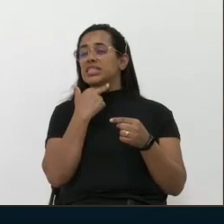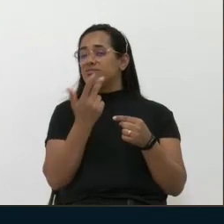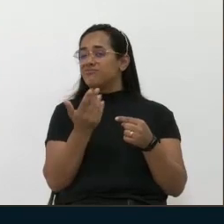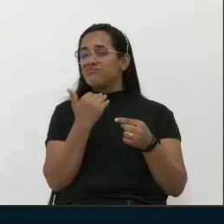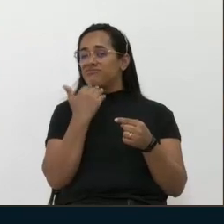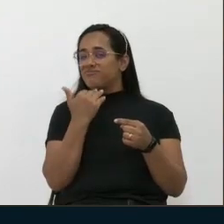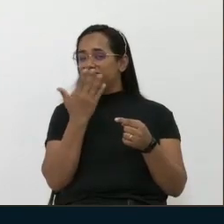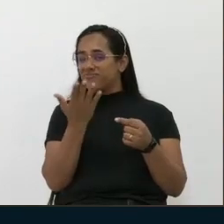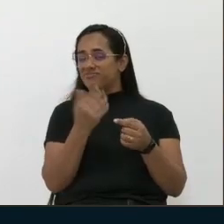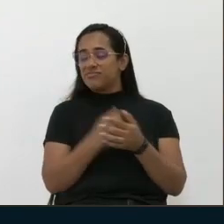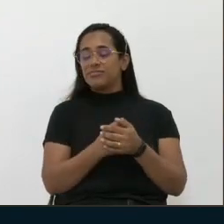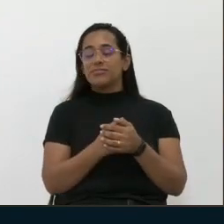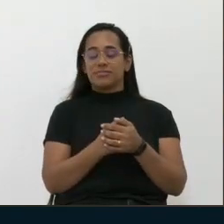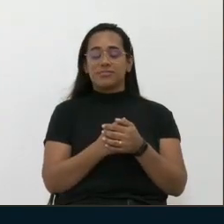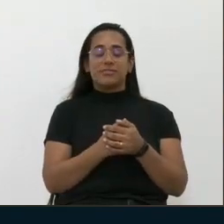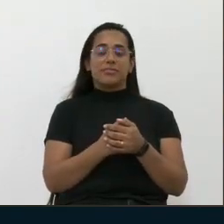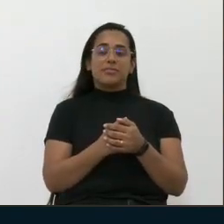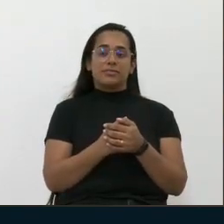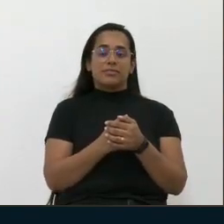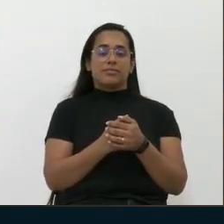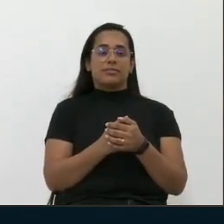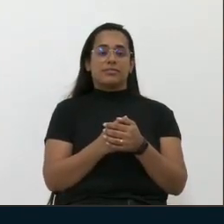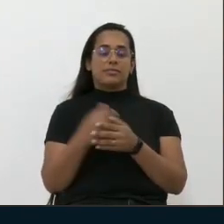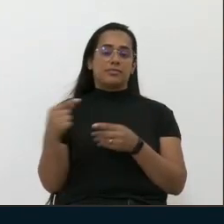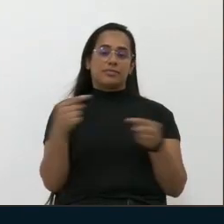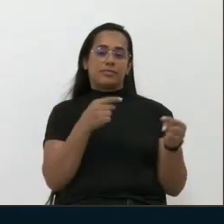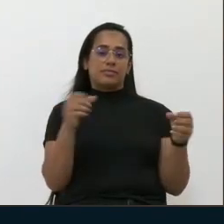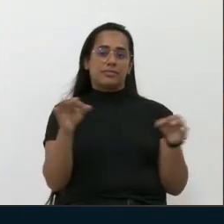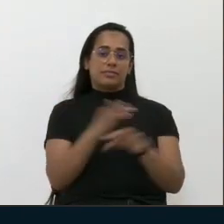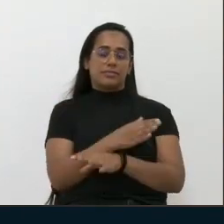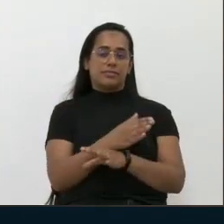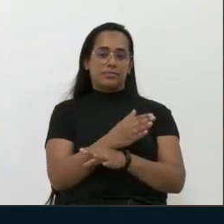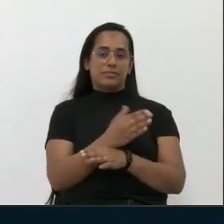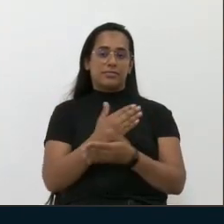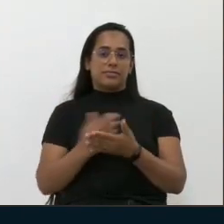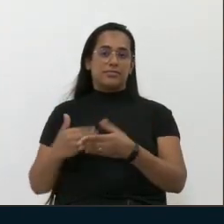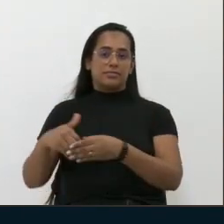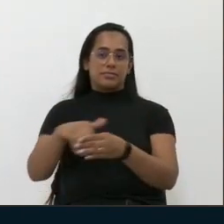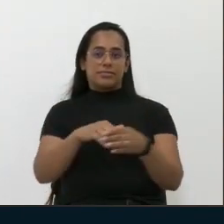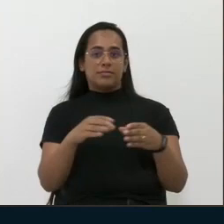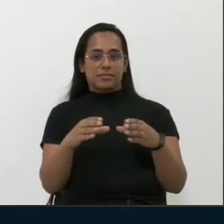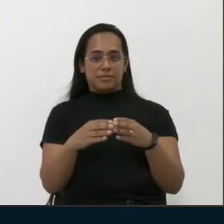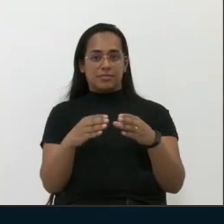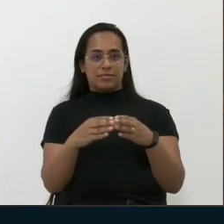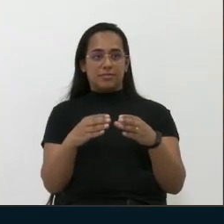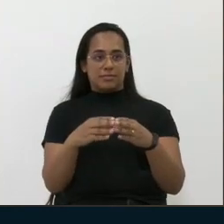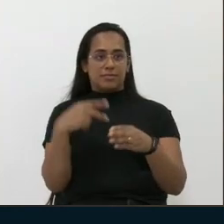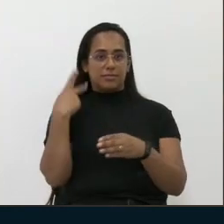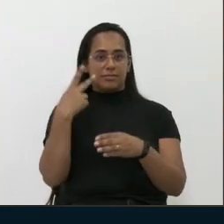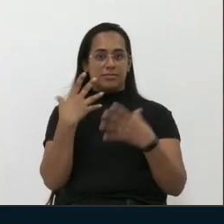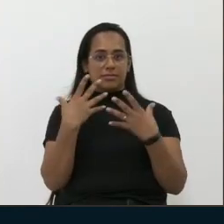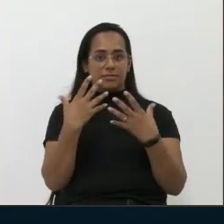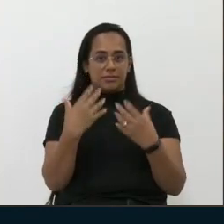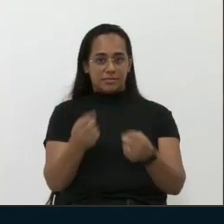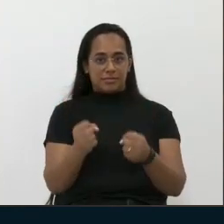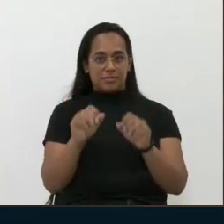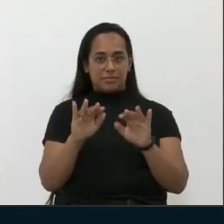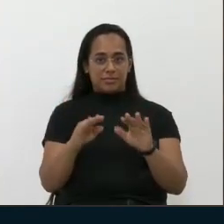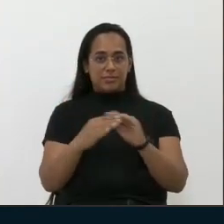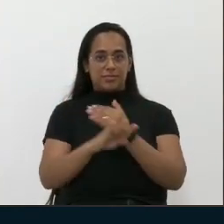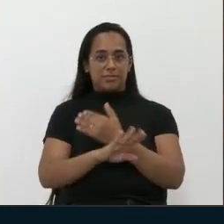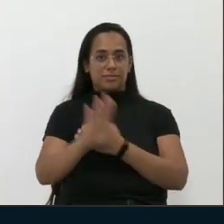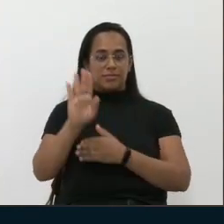puxado. Encerrada a discussão, em votação. Os vereadores favoráveis permaneçam como estão e os contrários se